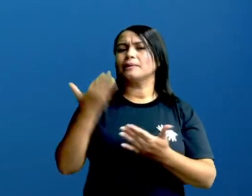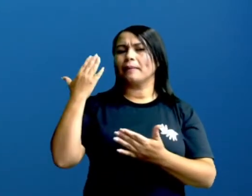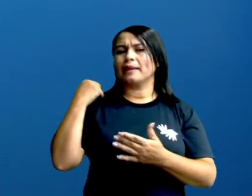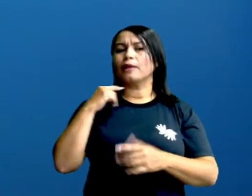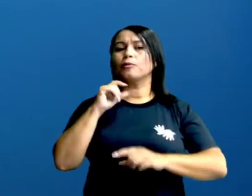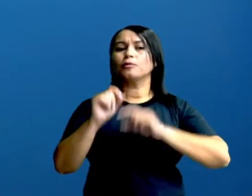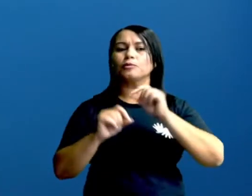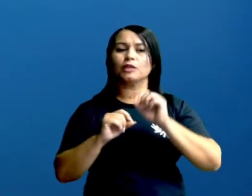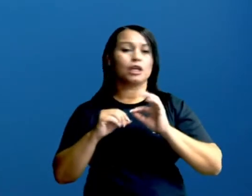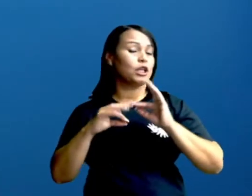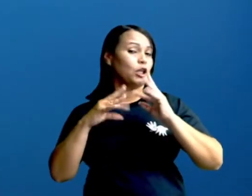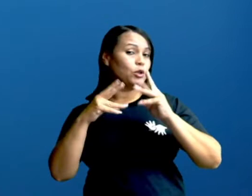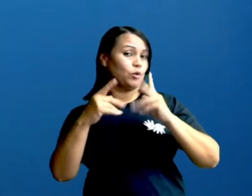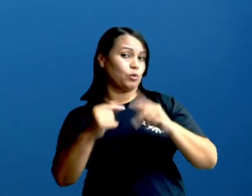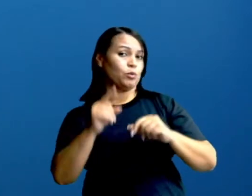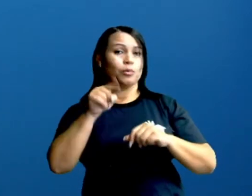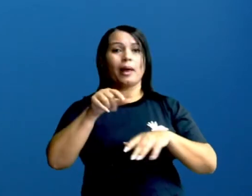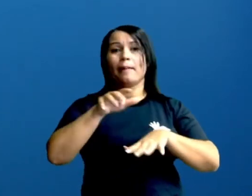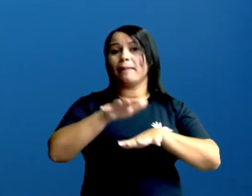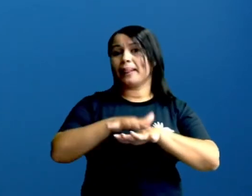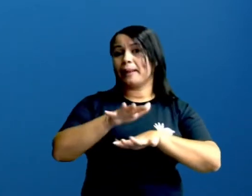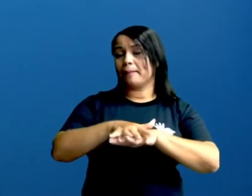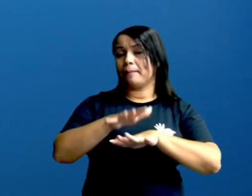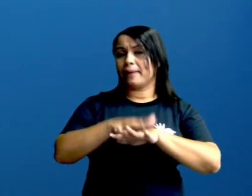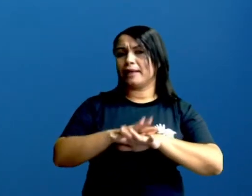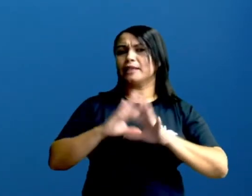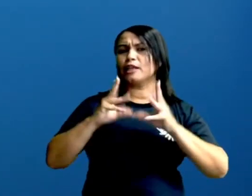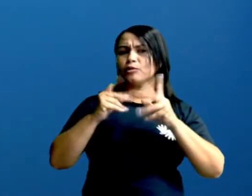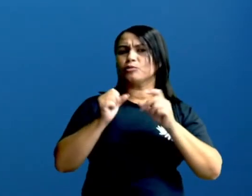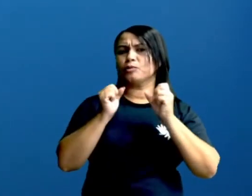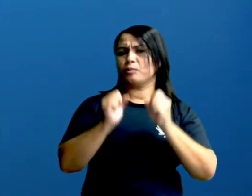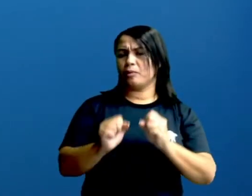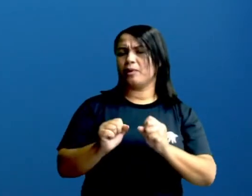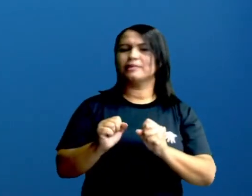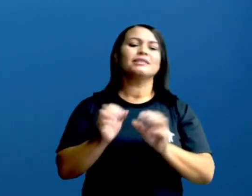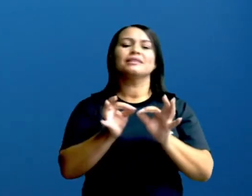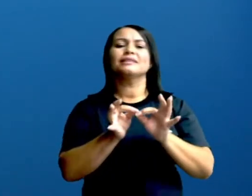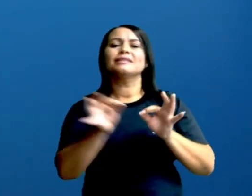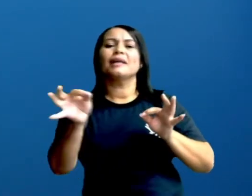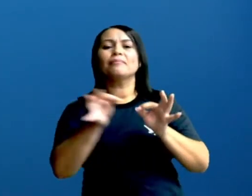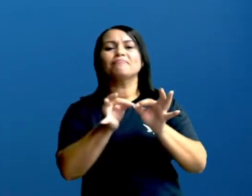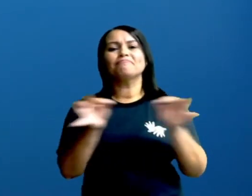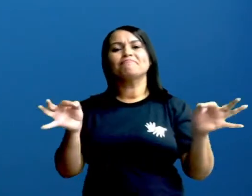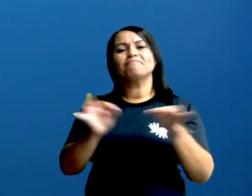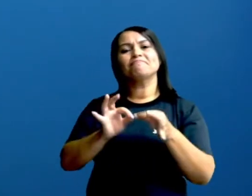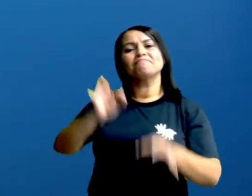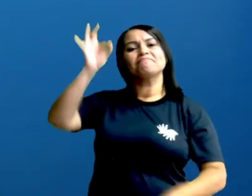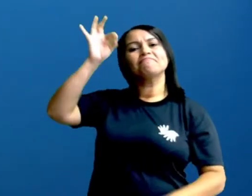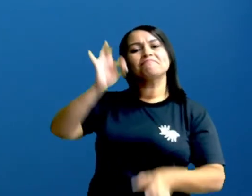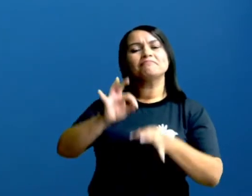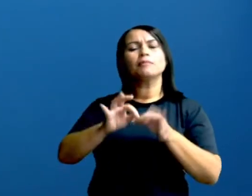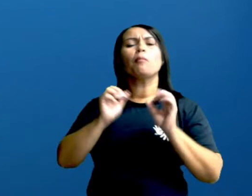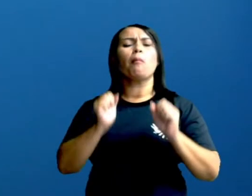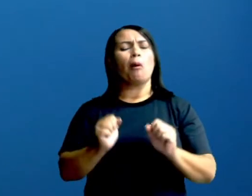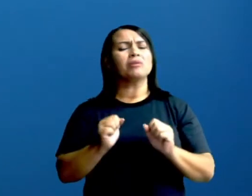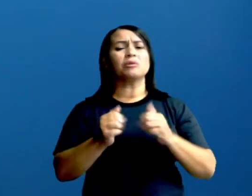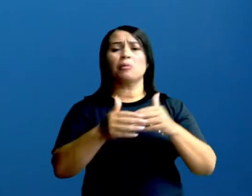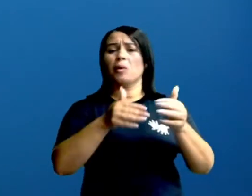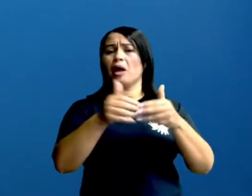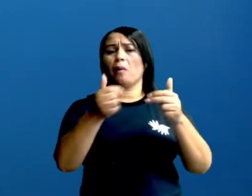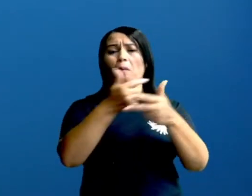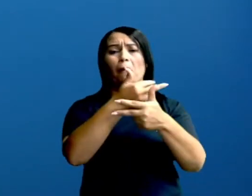né? Que tudo é matemática, que tudo pode ser medido. Não pode? A gente pode tirar a medida de qualquer